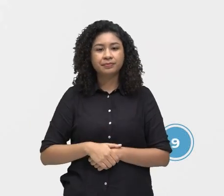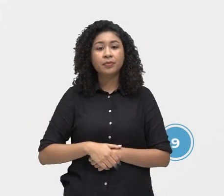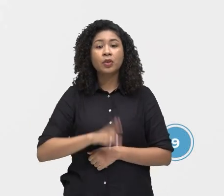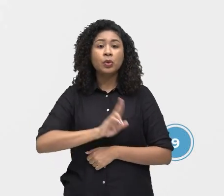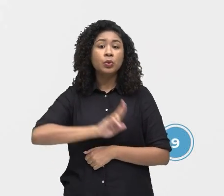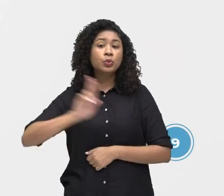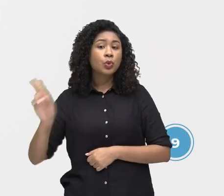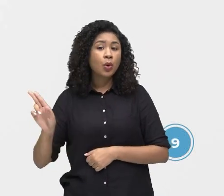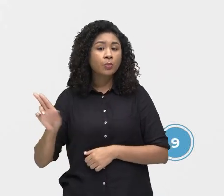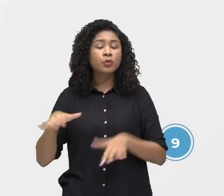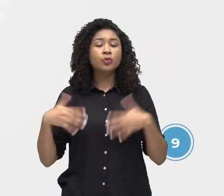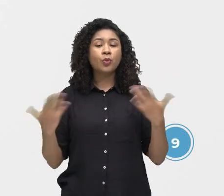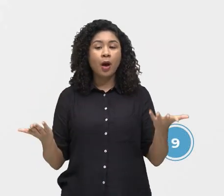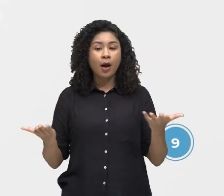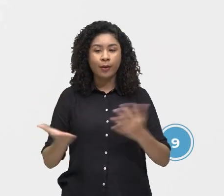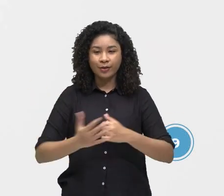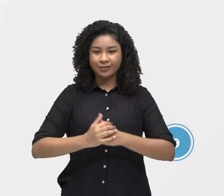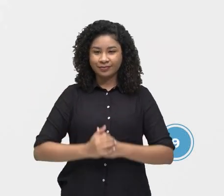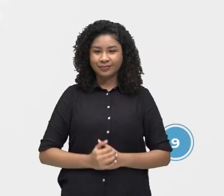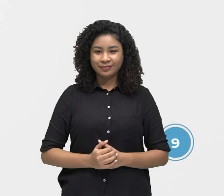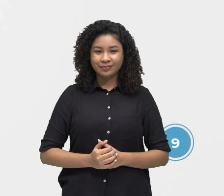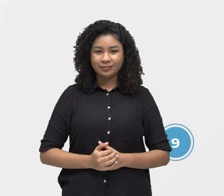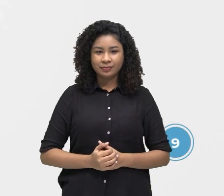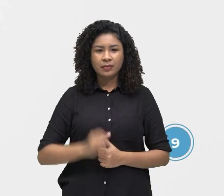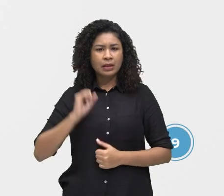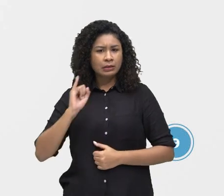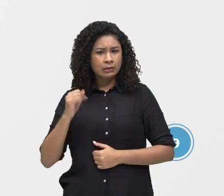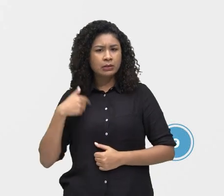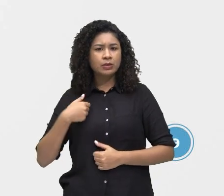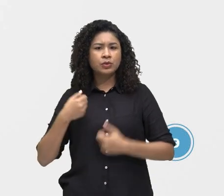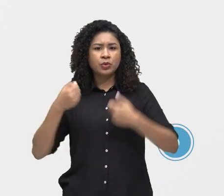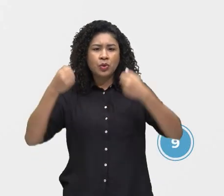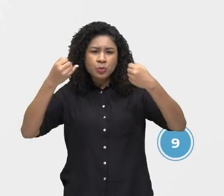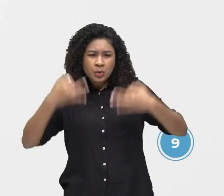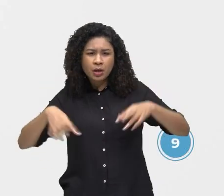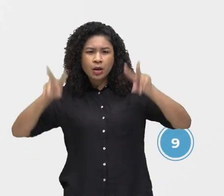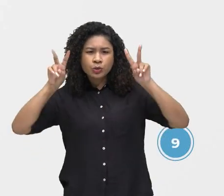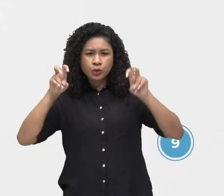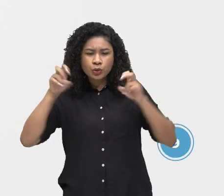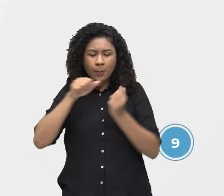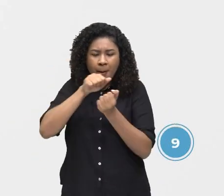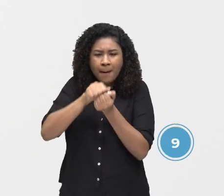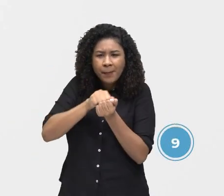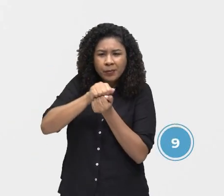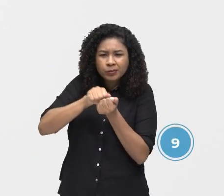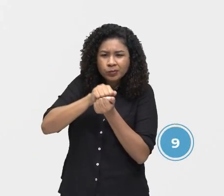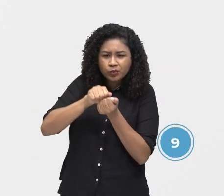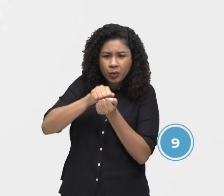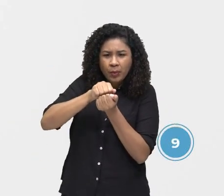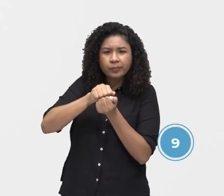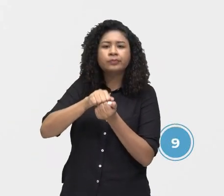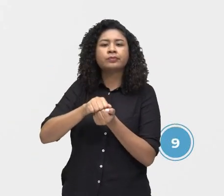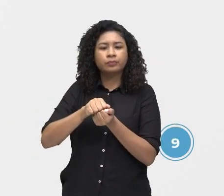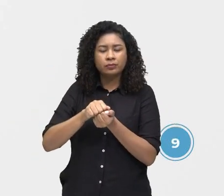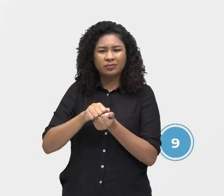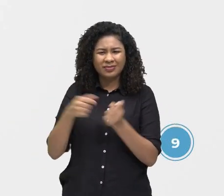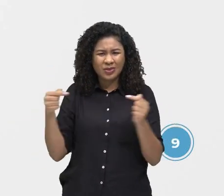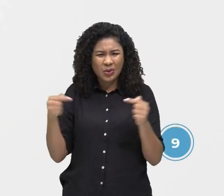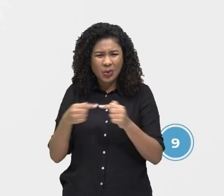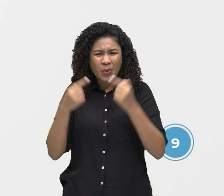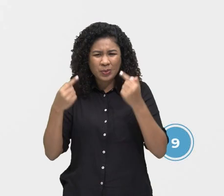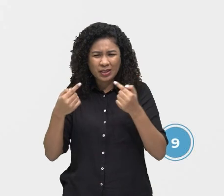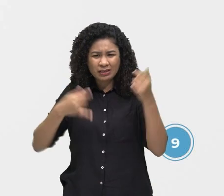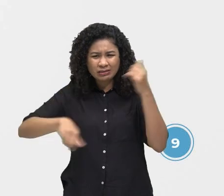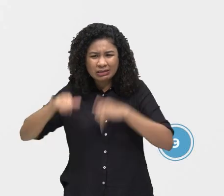como digestão química. Se a gente está falando aí de triturar, amassar, não tem nada a ver com elementos químicos, com